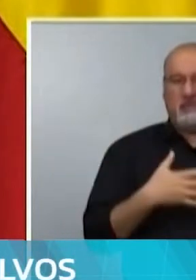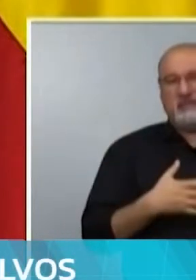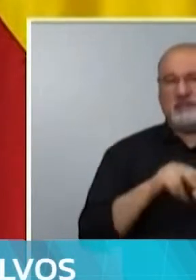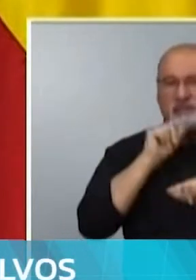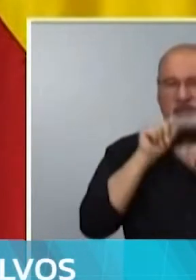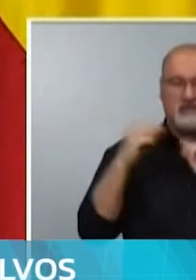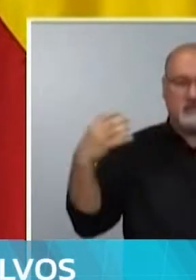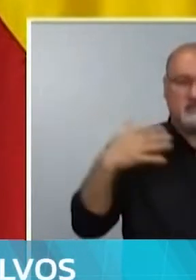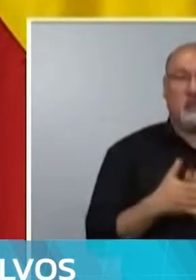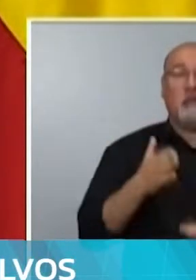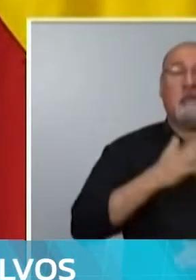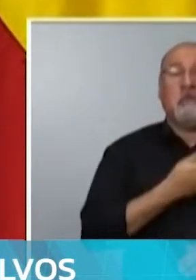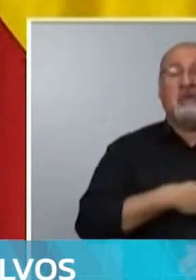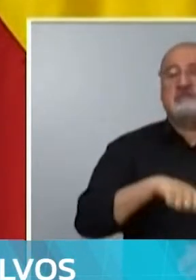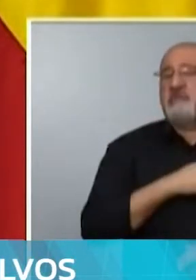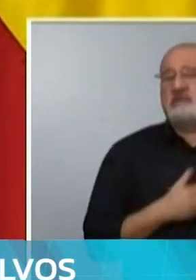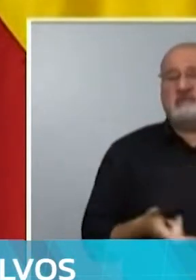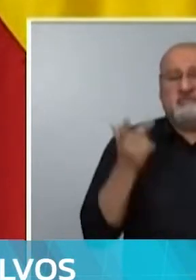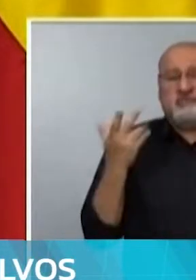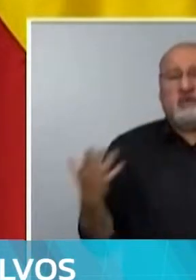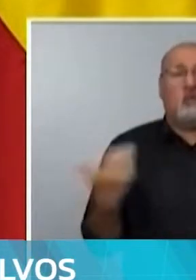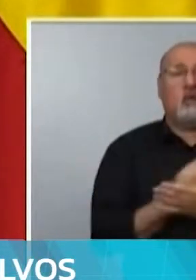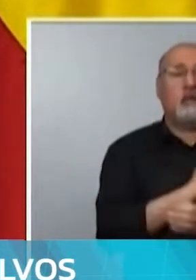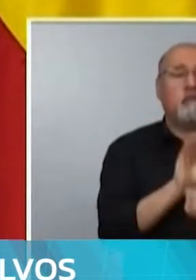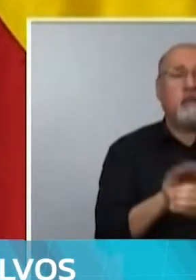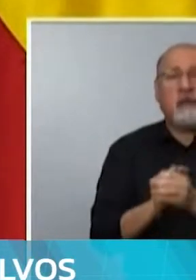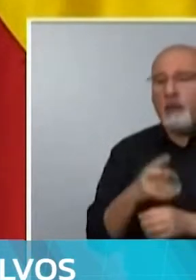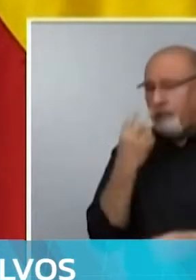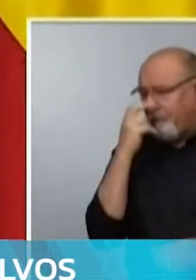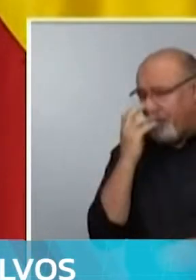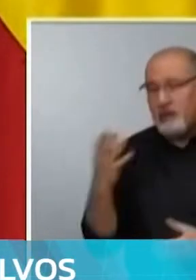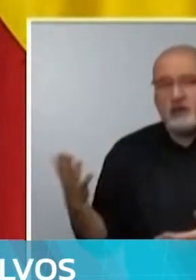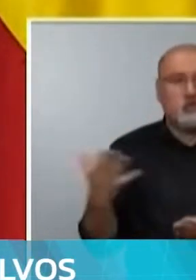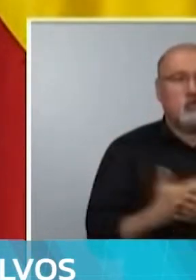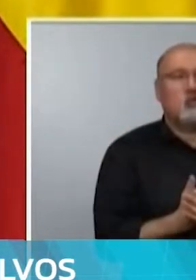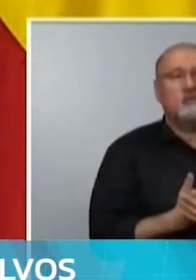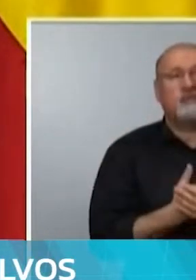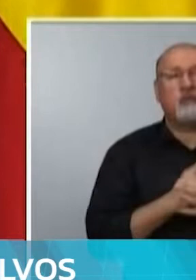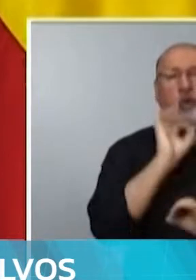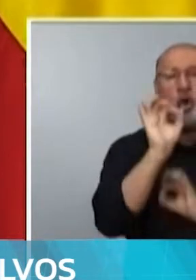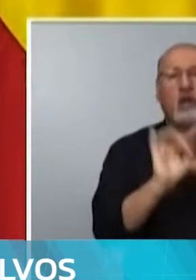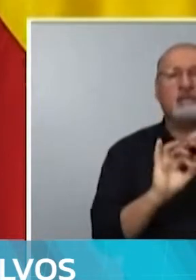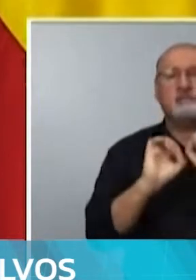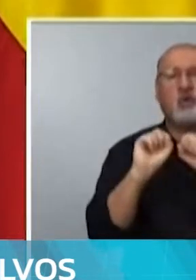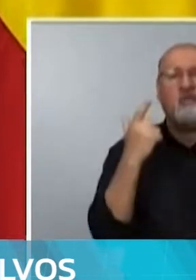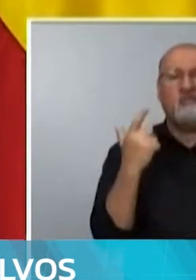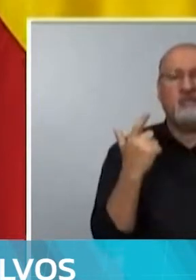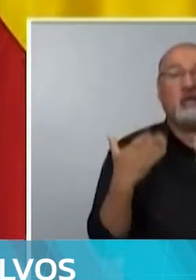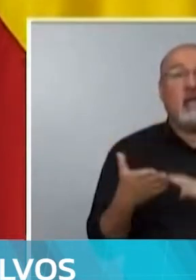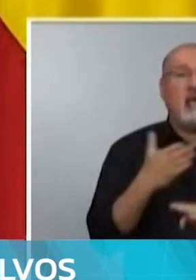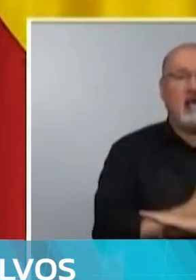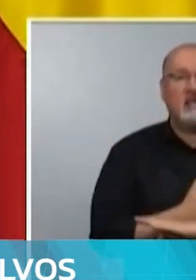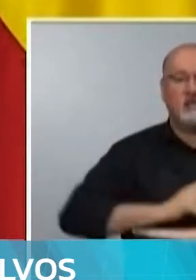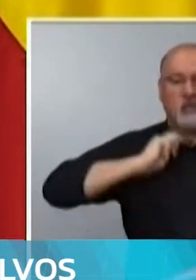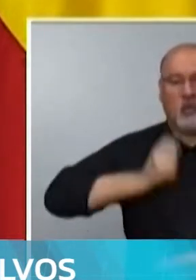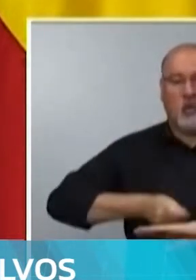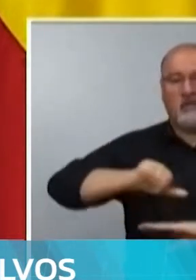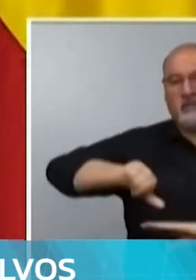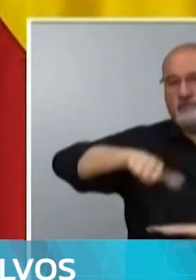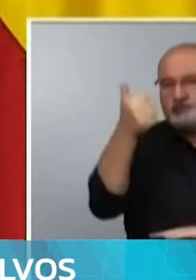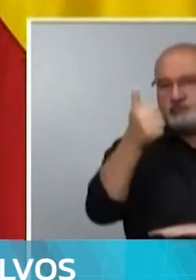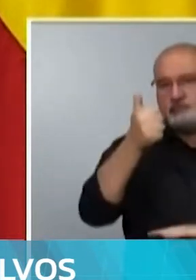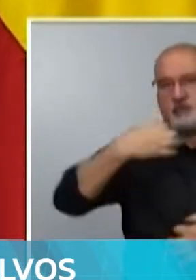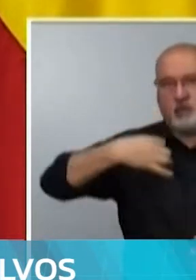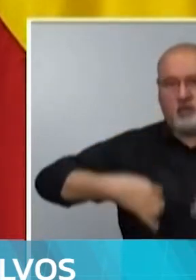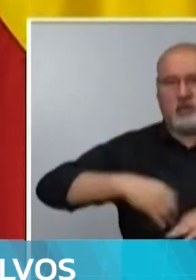nossa todas as intervenções são realizadas por órgãos oficiais e com autorização judicial o que nenhuma das duas e